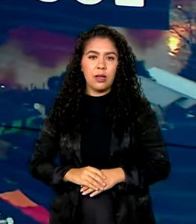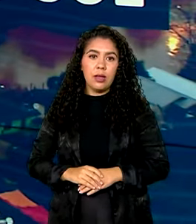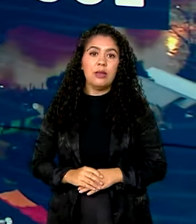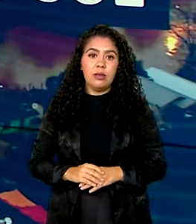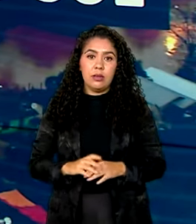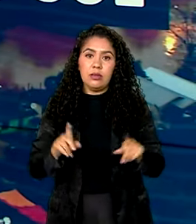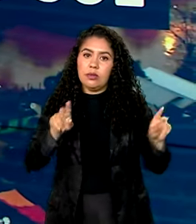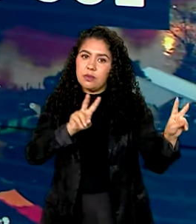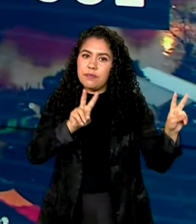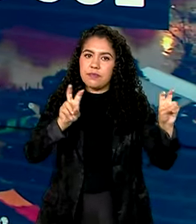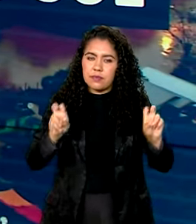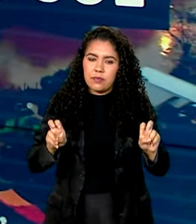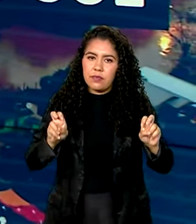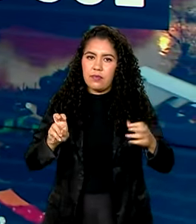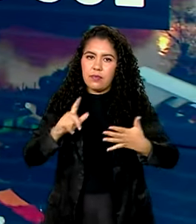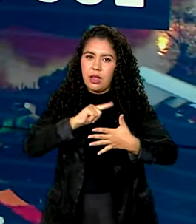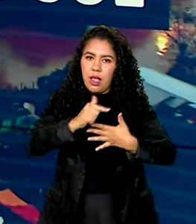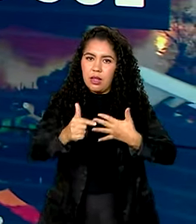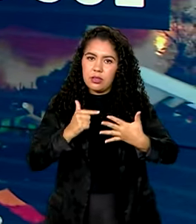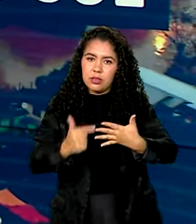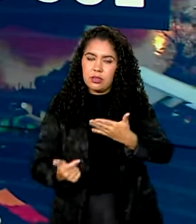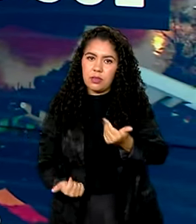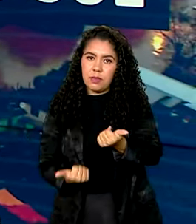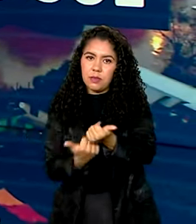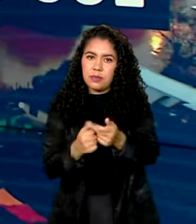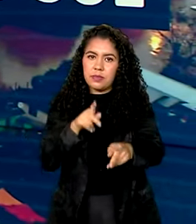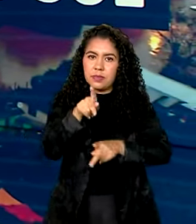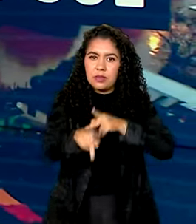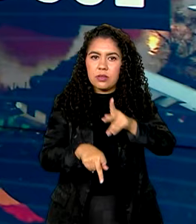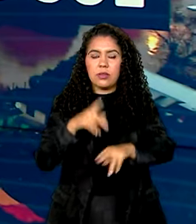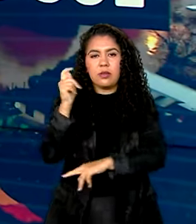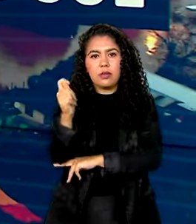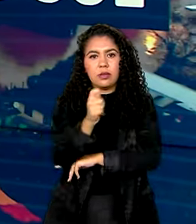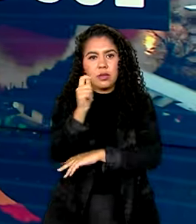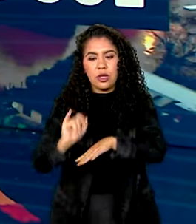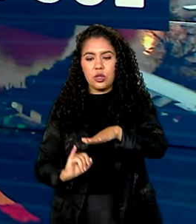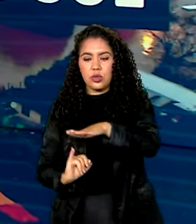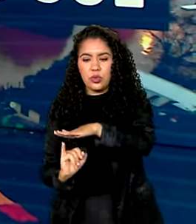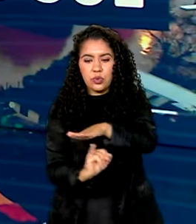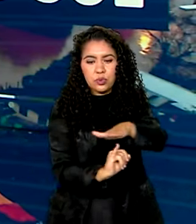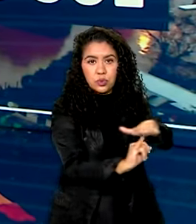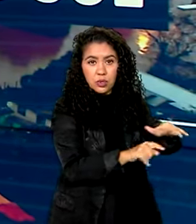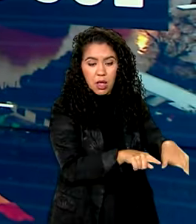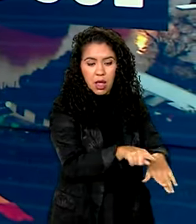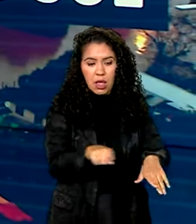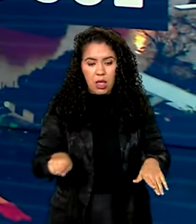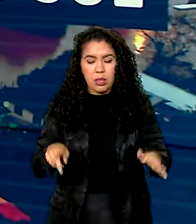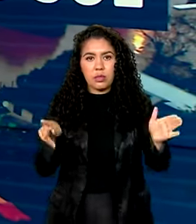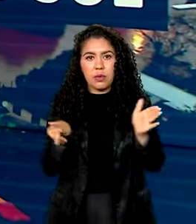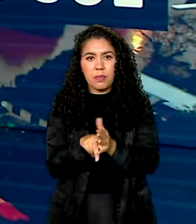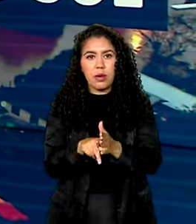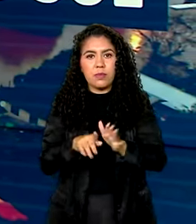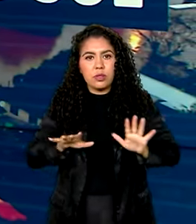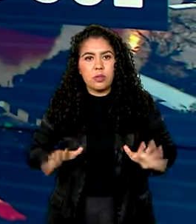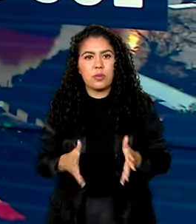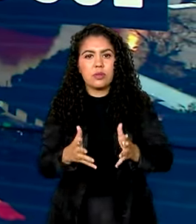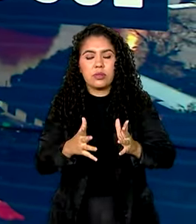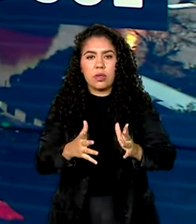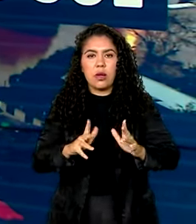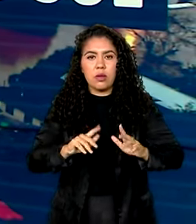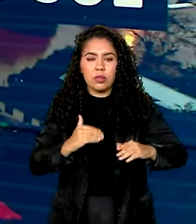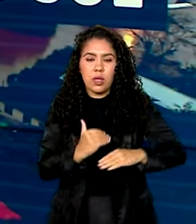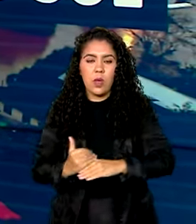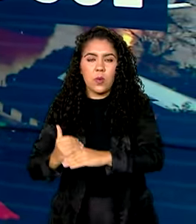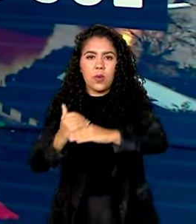olha, ainda sobre as ações de apoio à população gaúcha, instituições da área de promoção da igualdade racial receberam